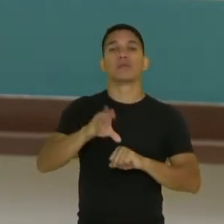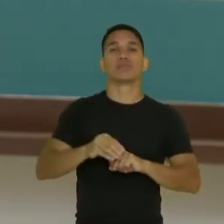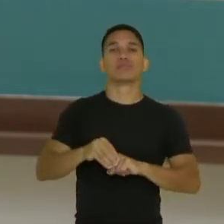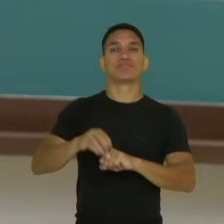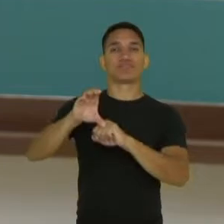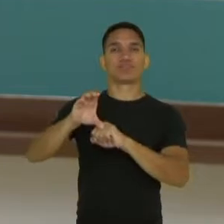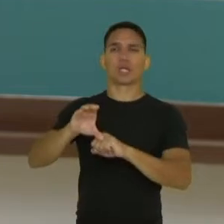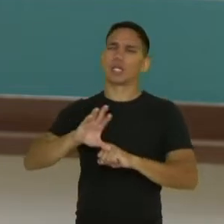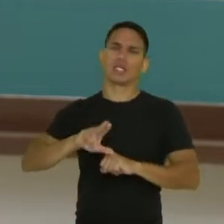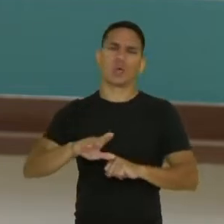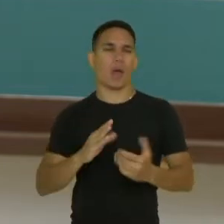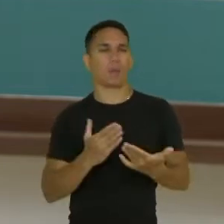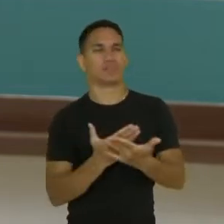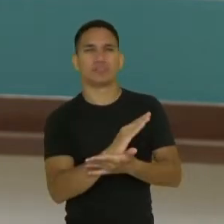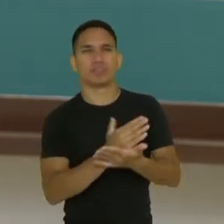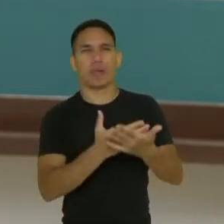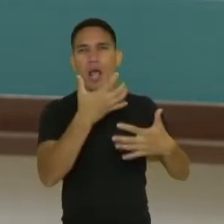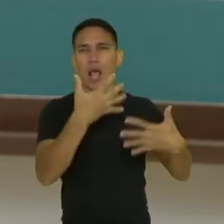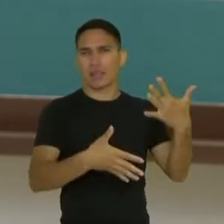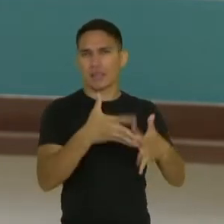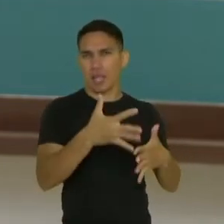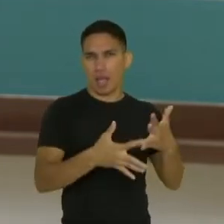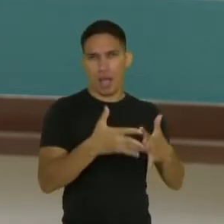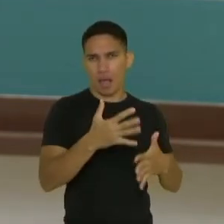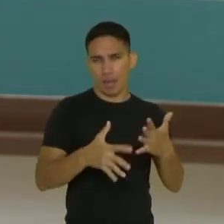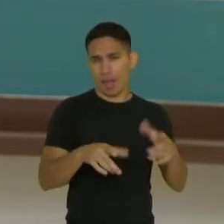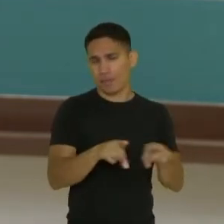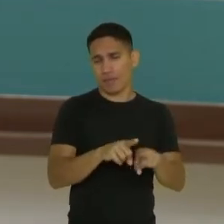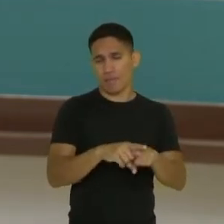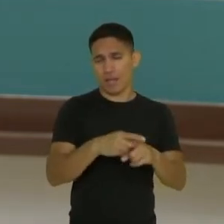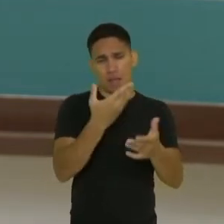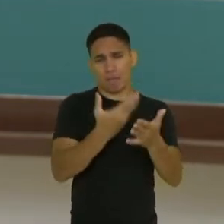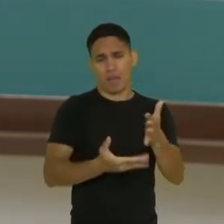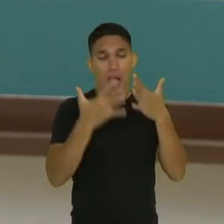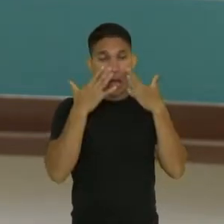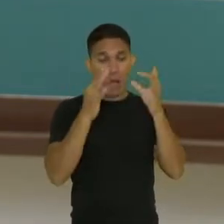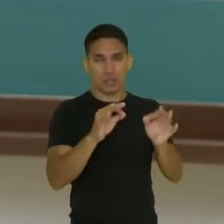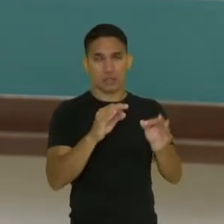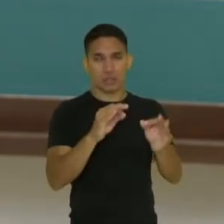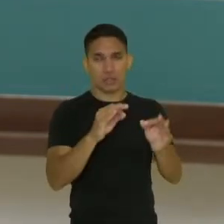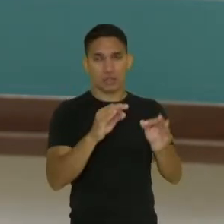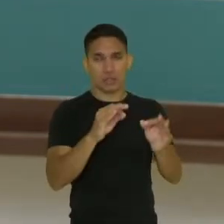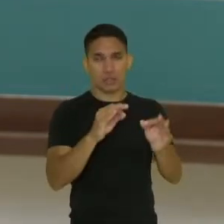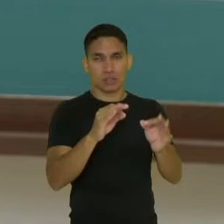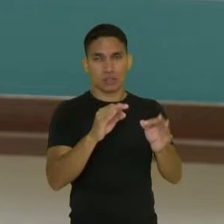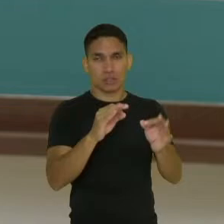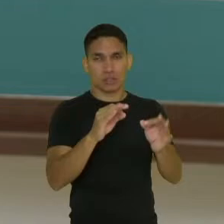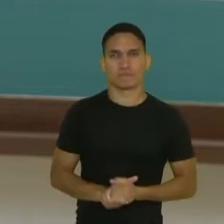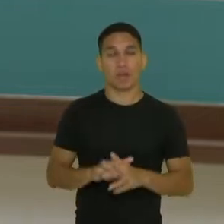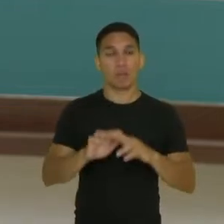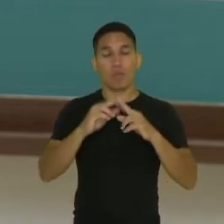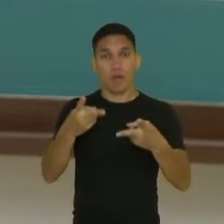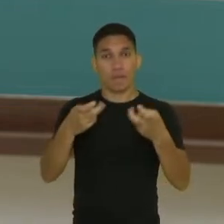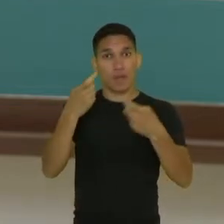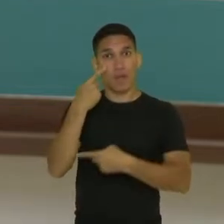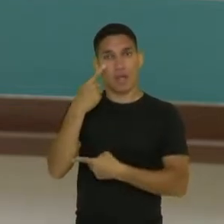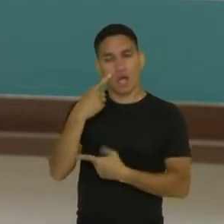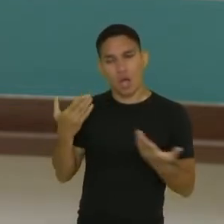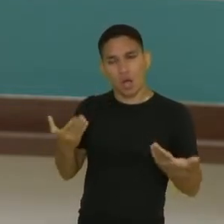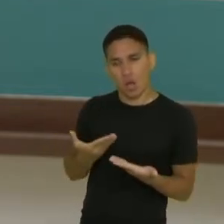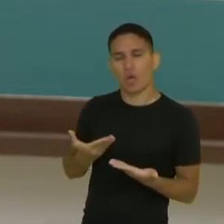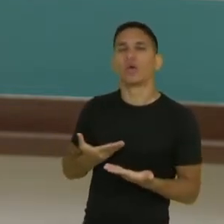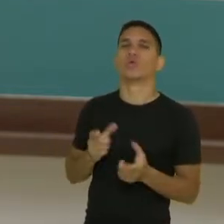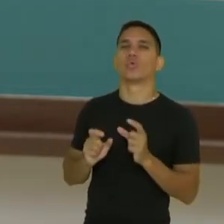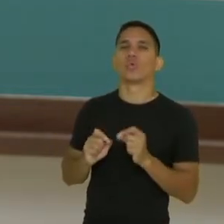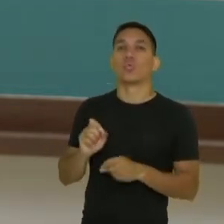perturbar as aulas e a atenção do estudante. Então vejam, atualmente o uso de celulares